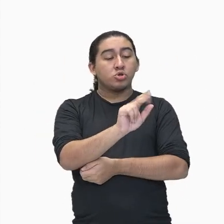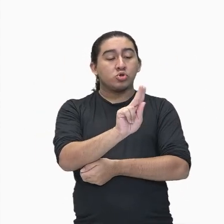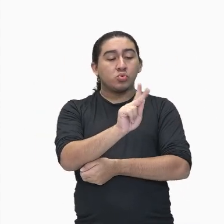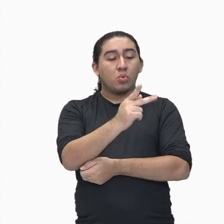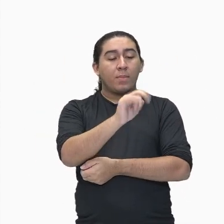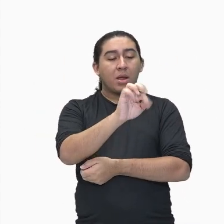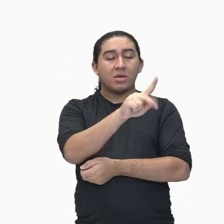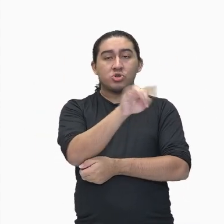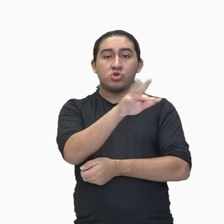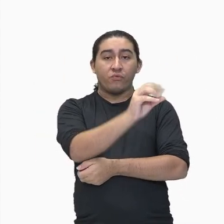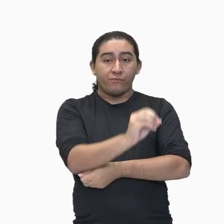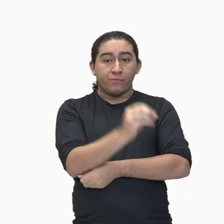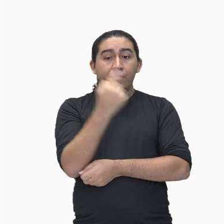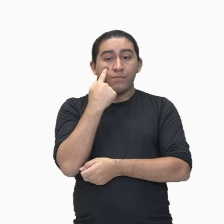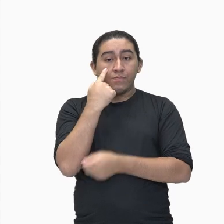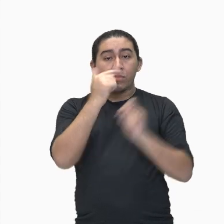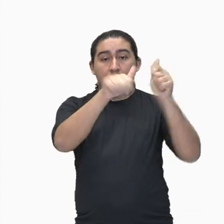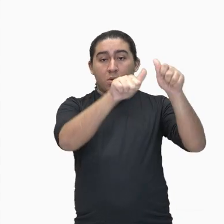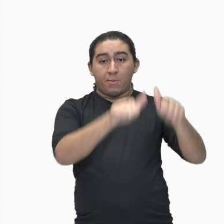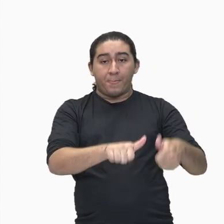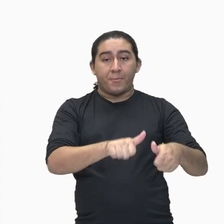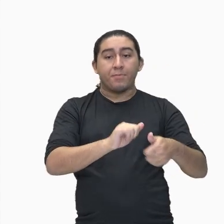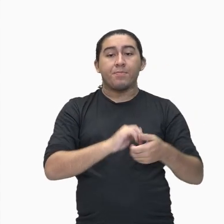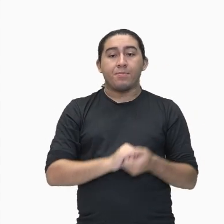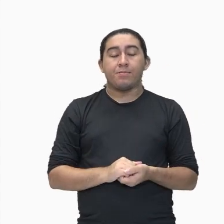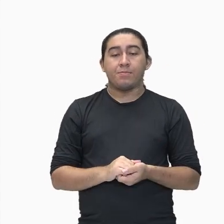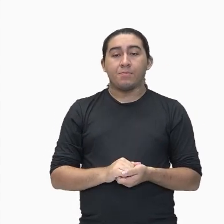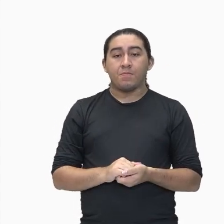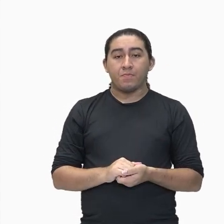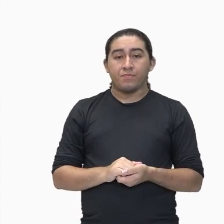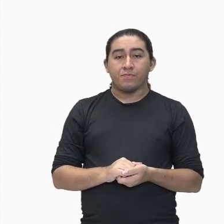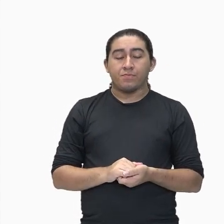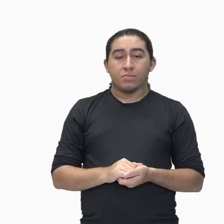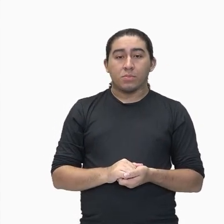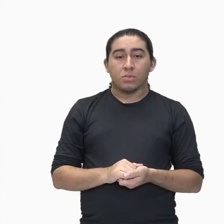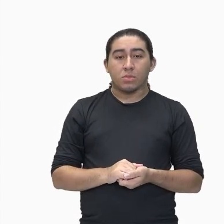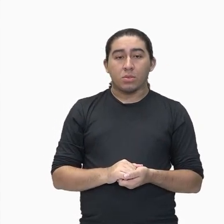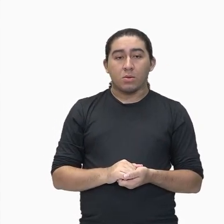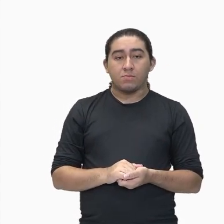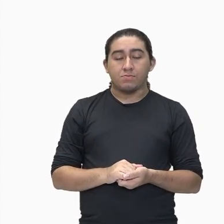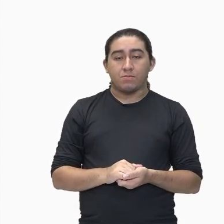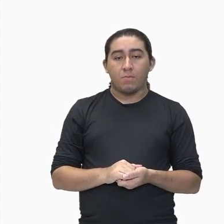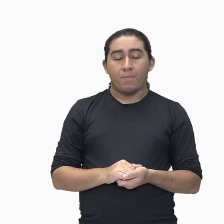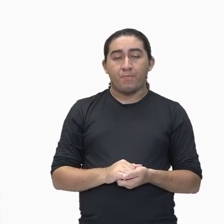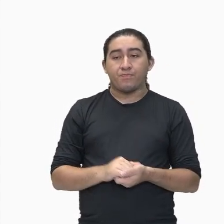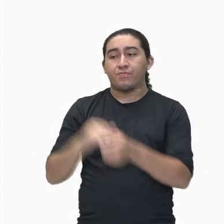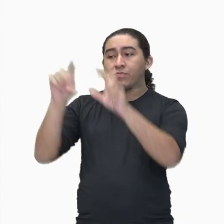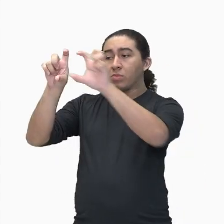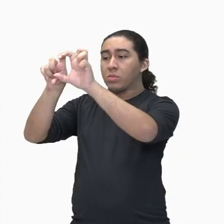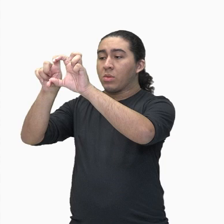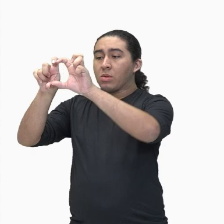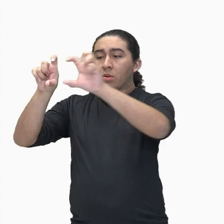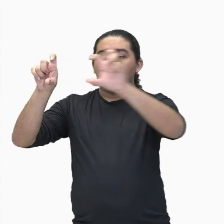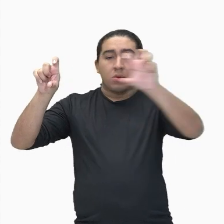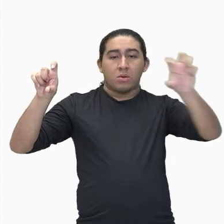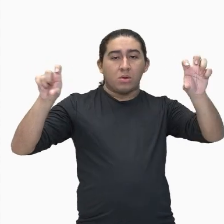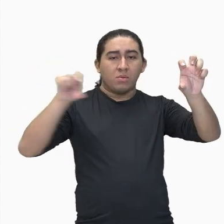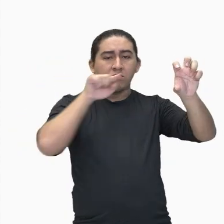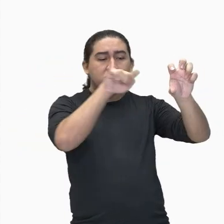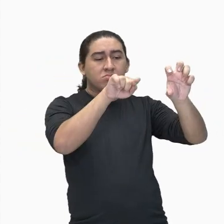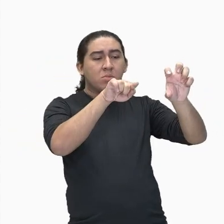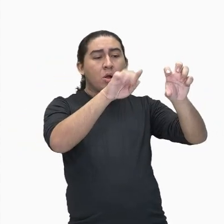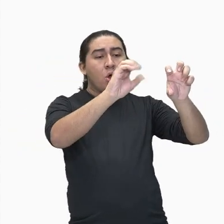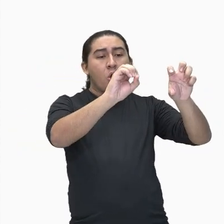ver nesse sentido aqui, do superlativo. O bom, eu posso dizer que é ótimo